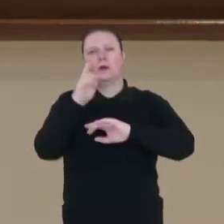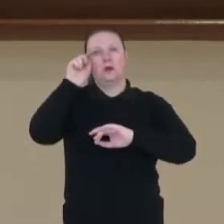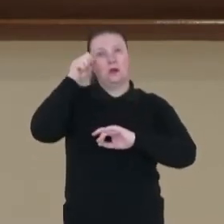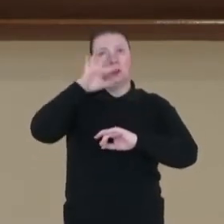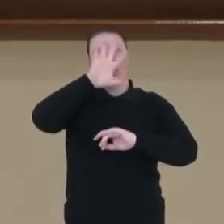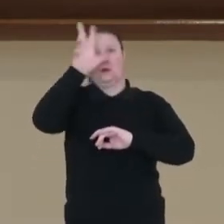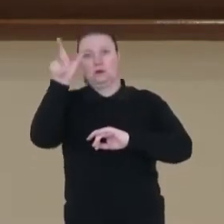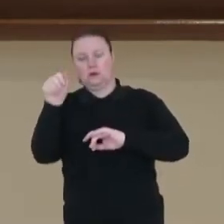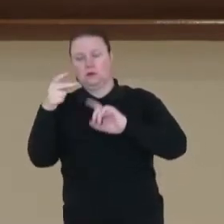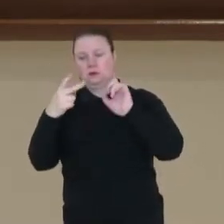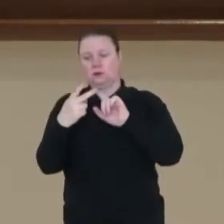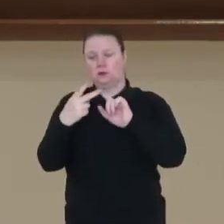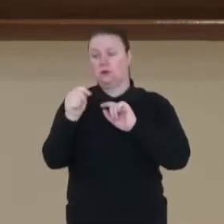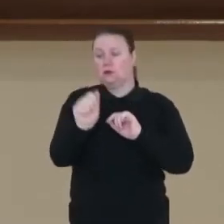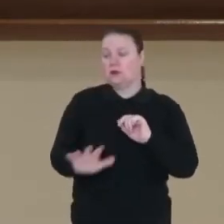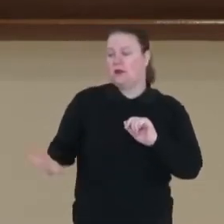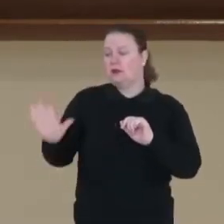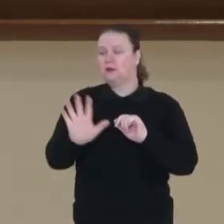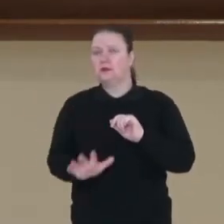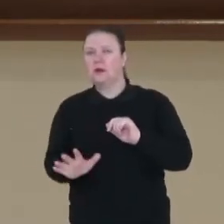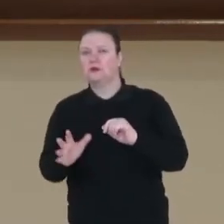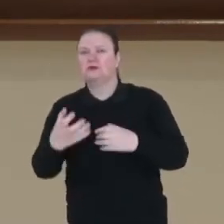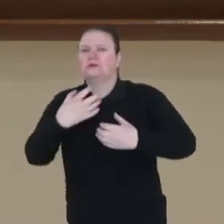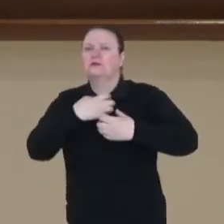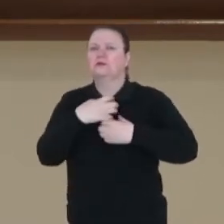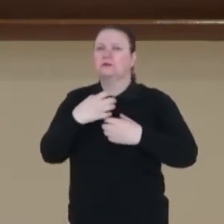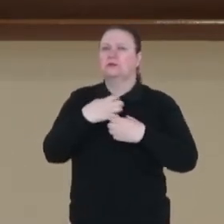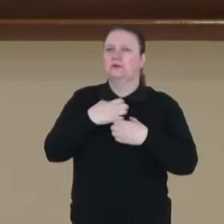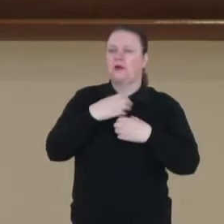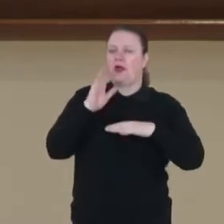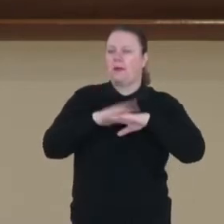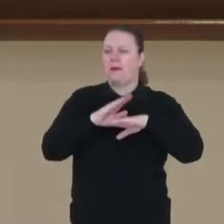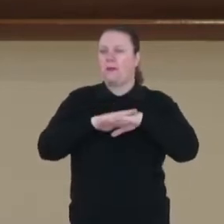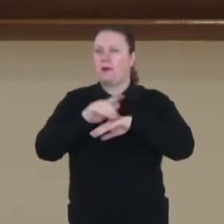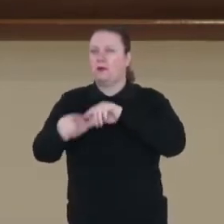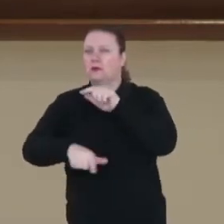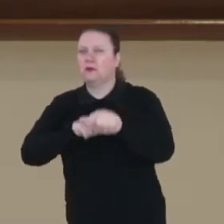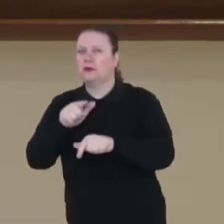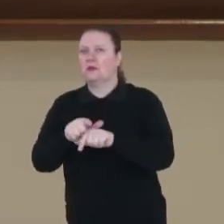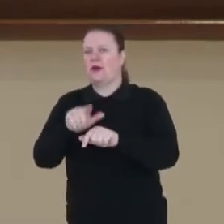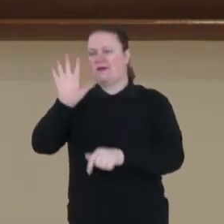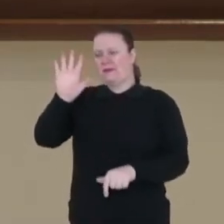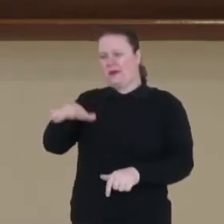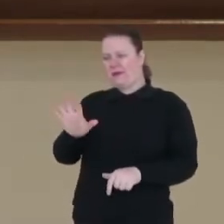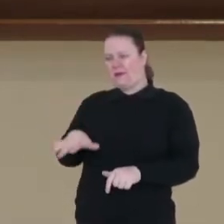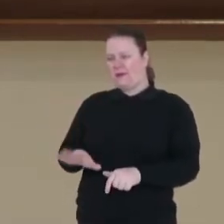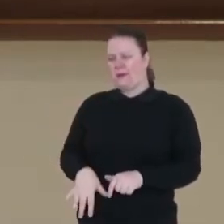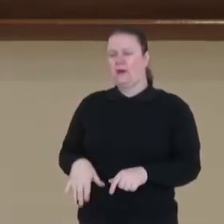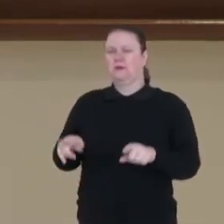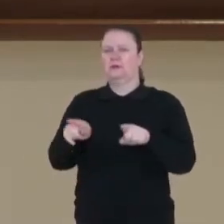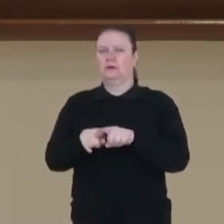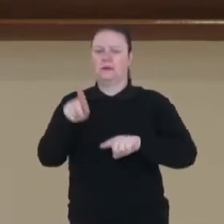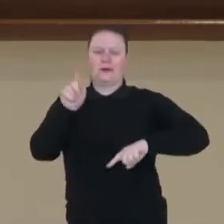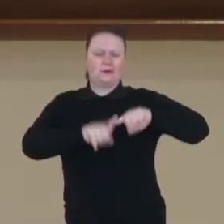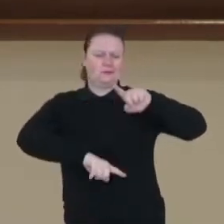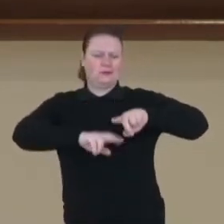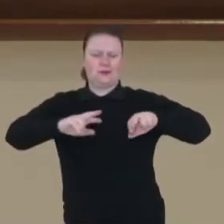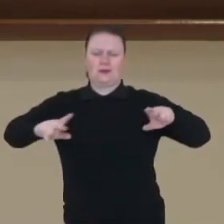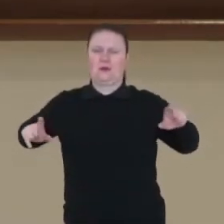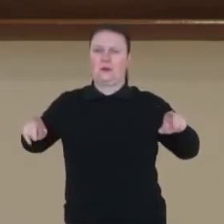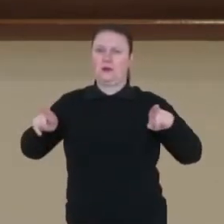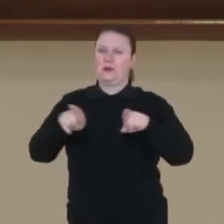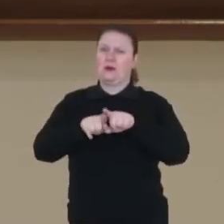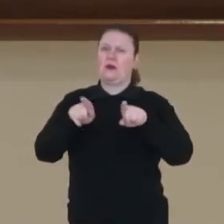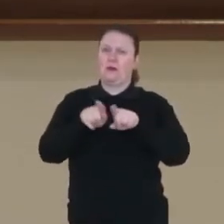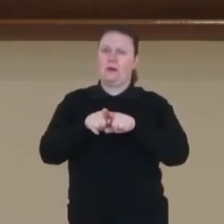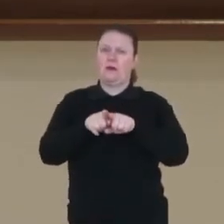asiático, era um meio de se encontrar uma mão de obra barata, matérias-primas em abundância e